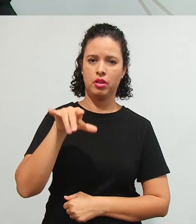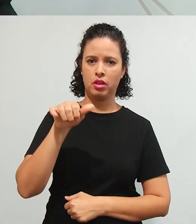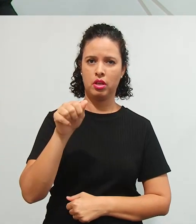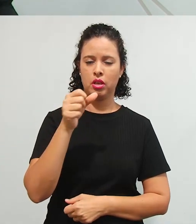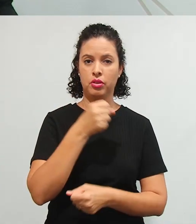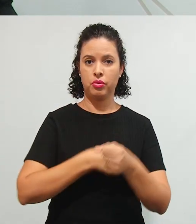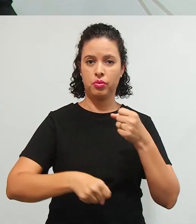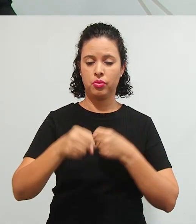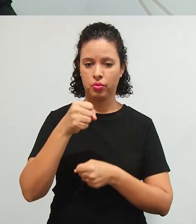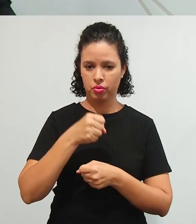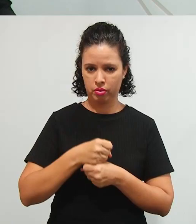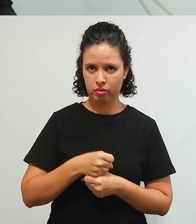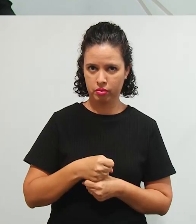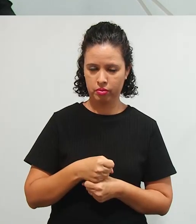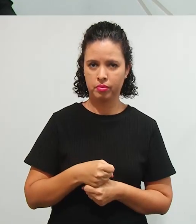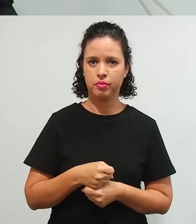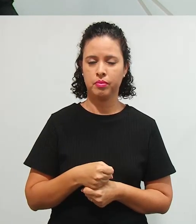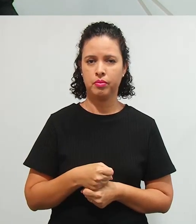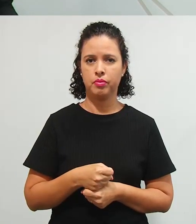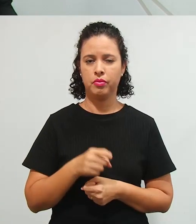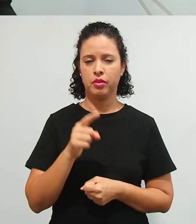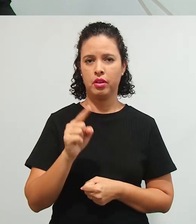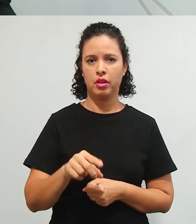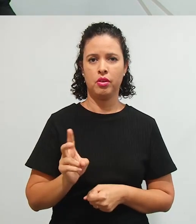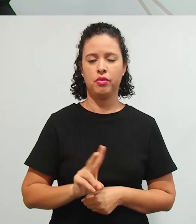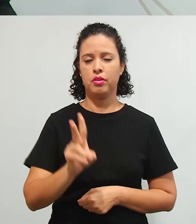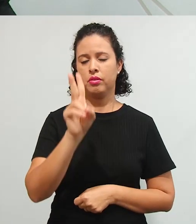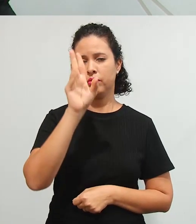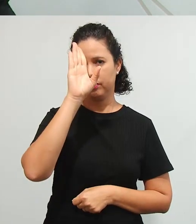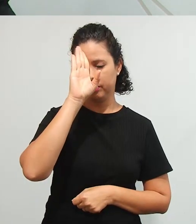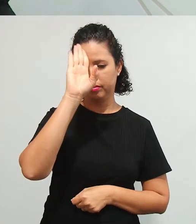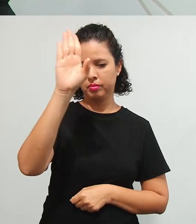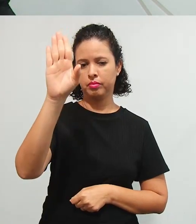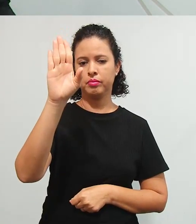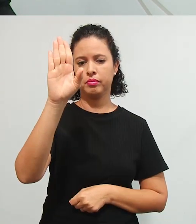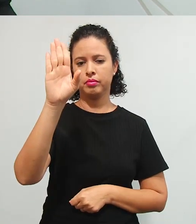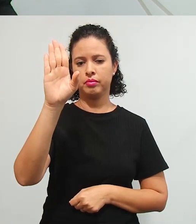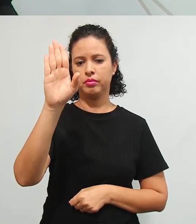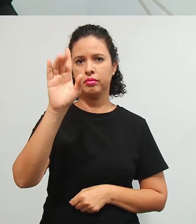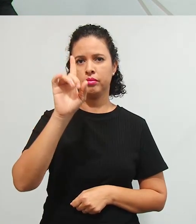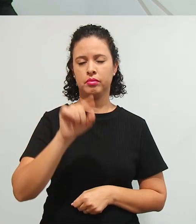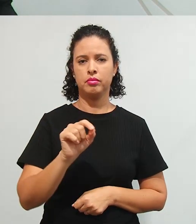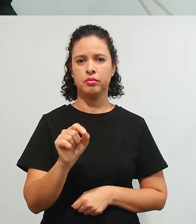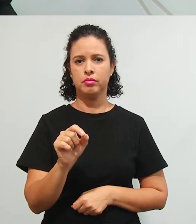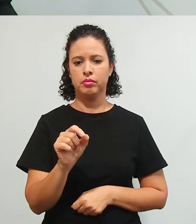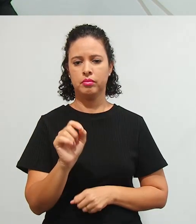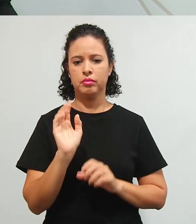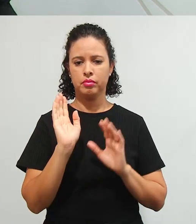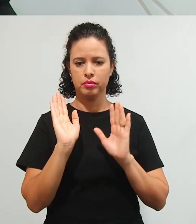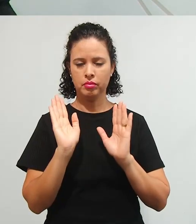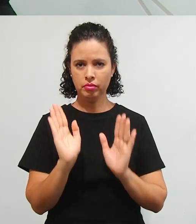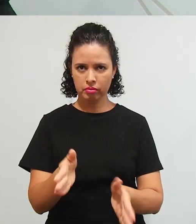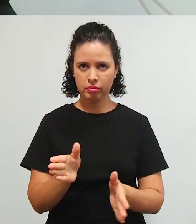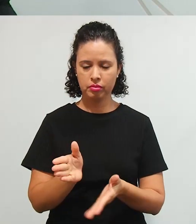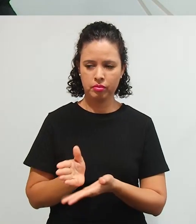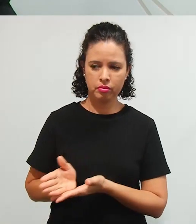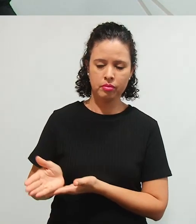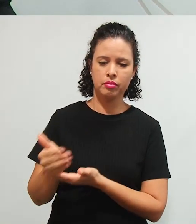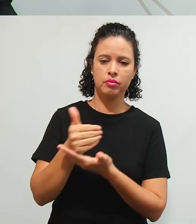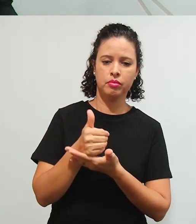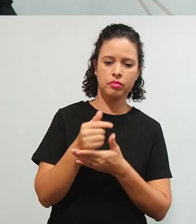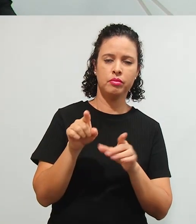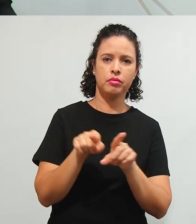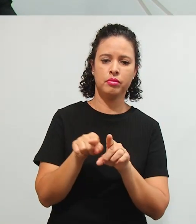é do ano, então 0 é o valor principal que foi previsto receber do ano,